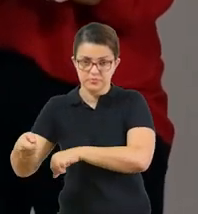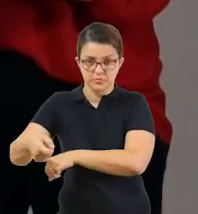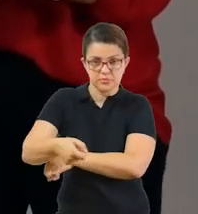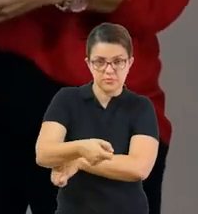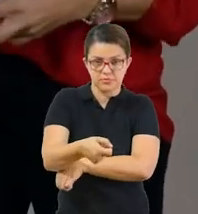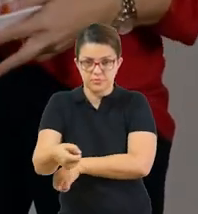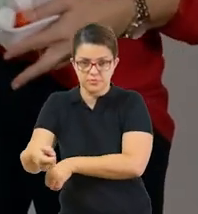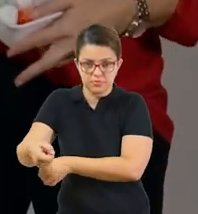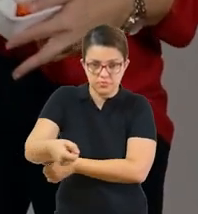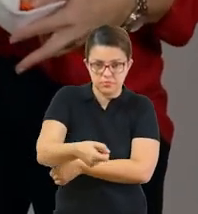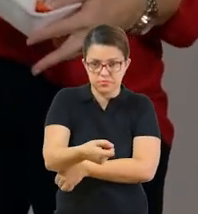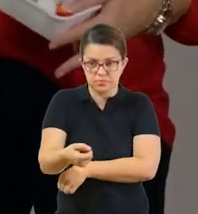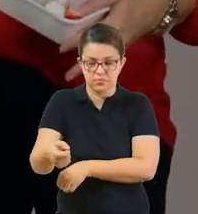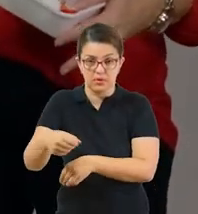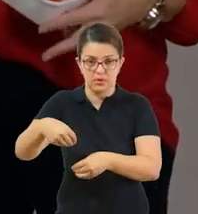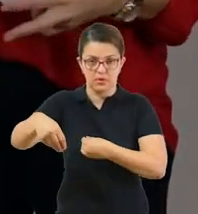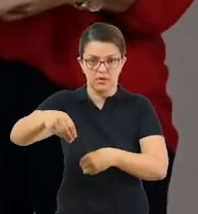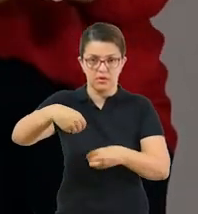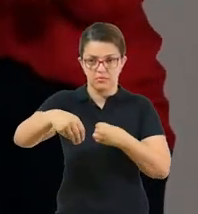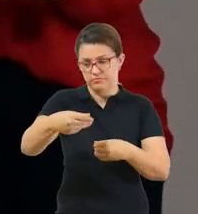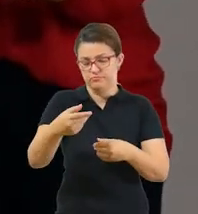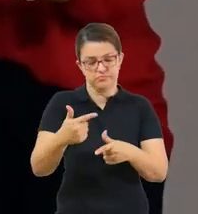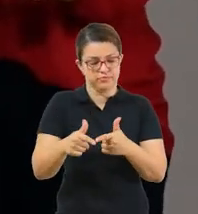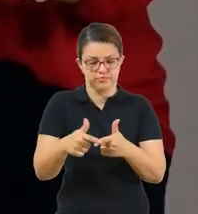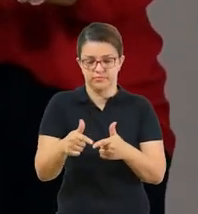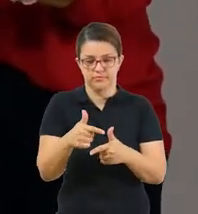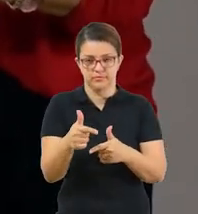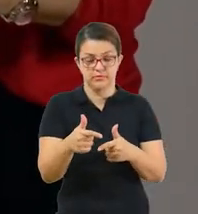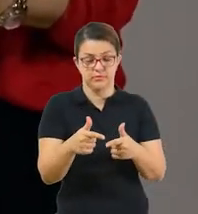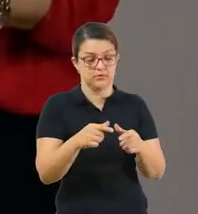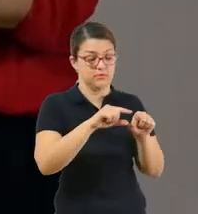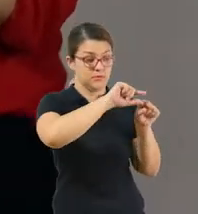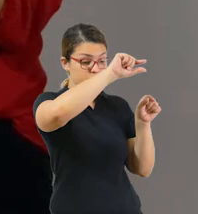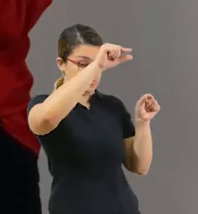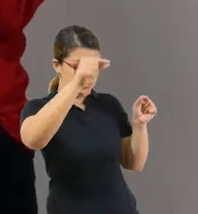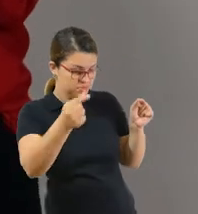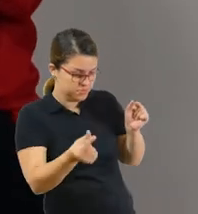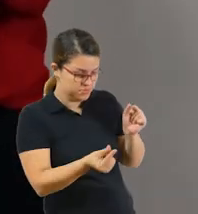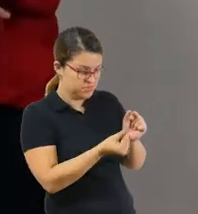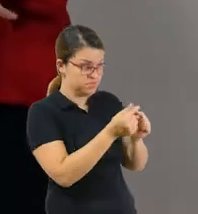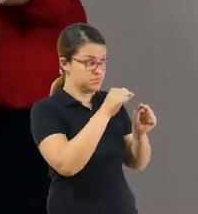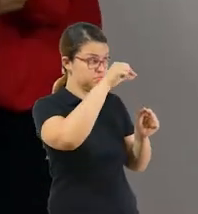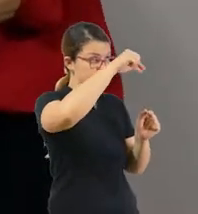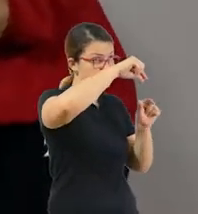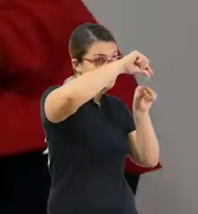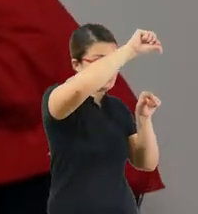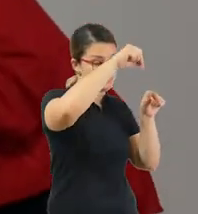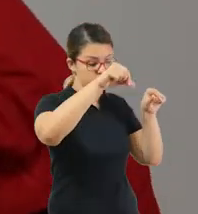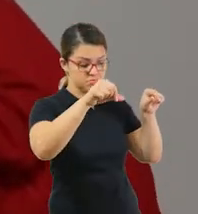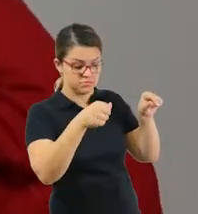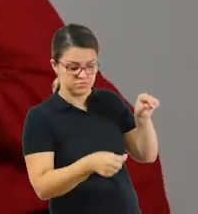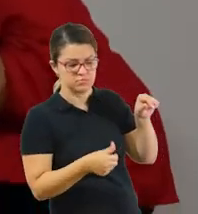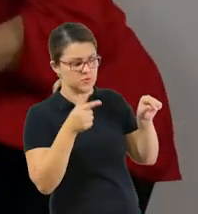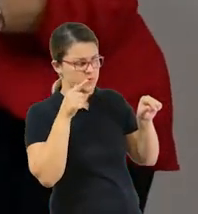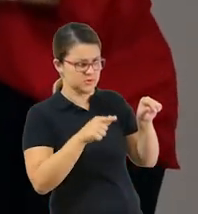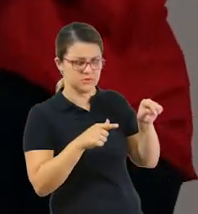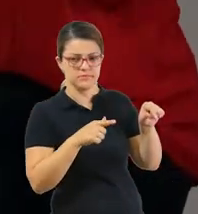aqui um círculo com a mangueira. Ela é um pouquinho mais molinha, mas na hora que você colocar na parede, vai dar certo